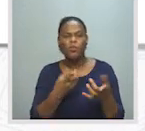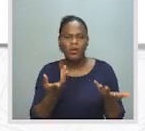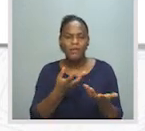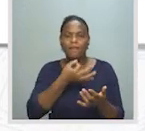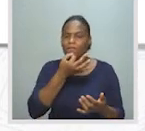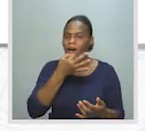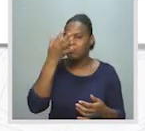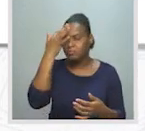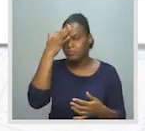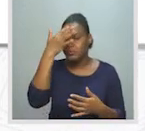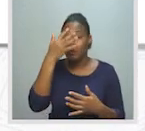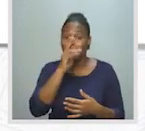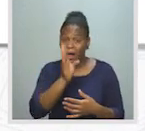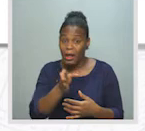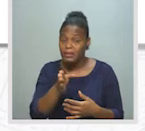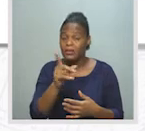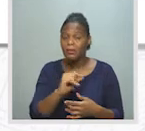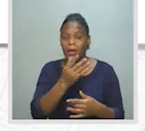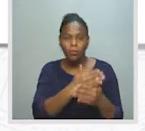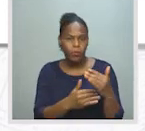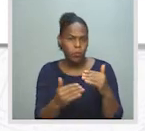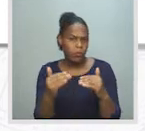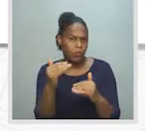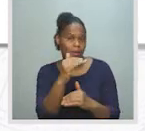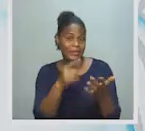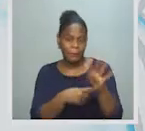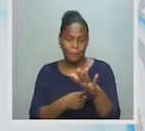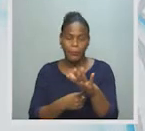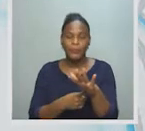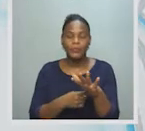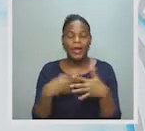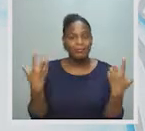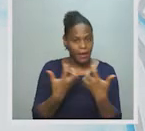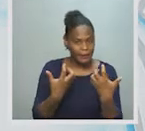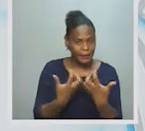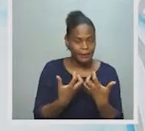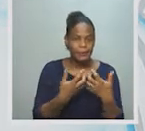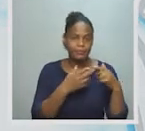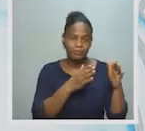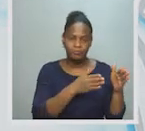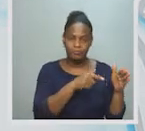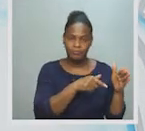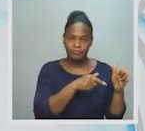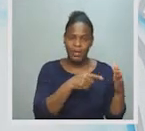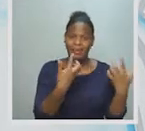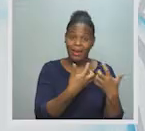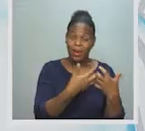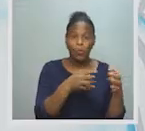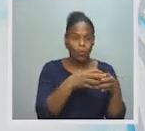em quê? Em atitudes ou práticas que excedem. Por exemplo, conflitos